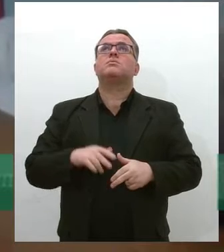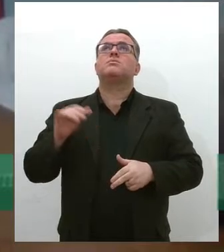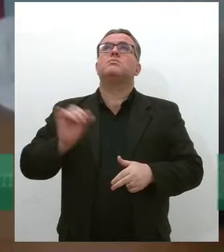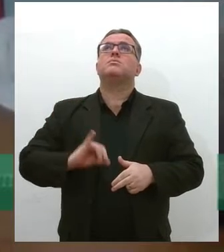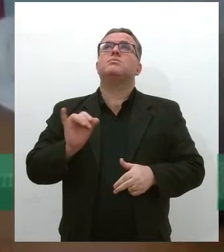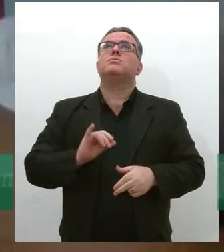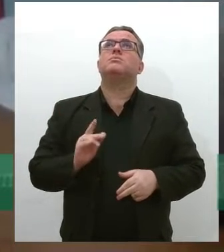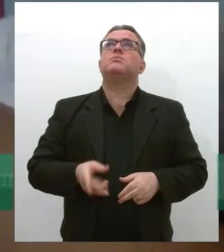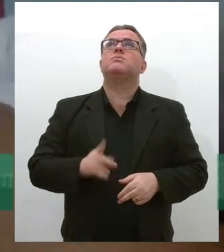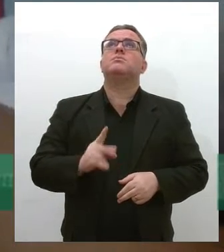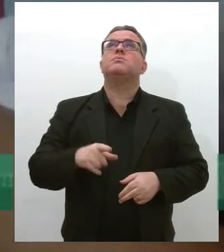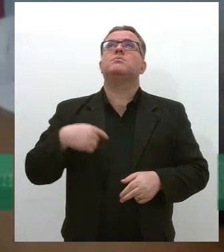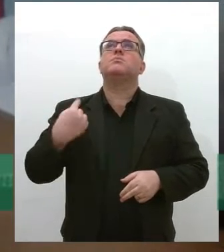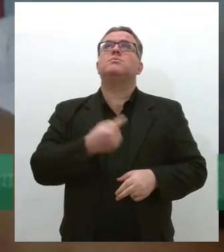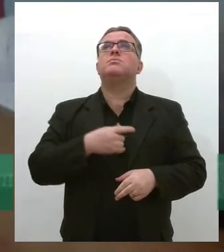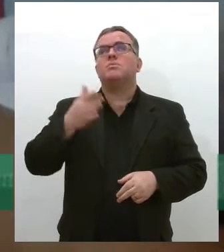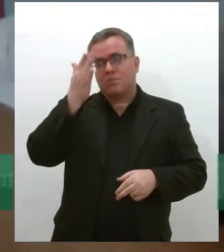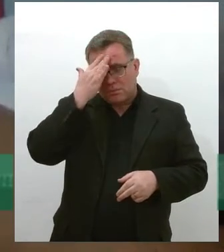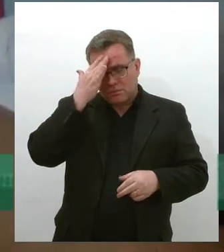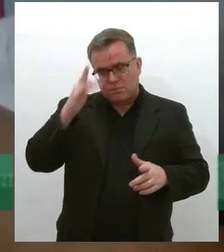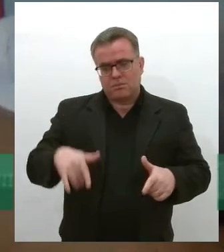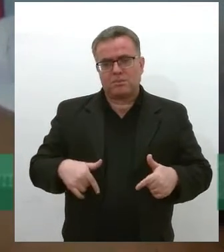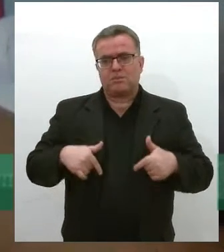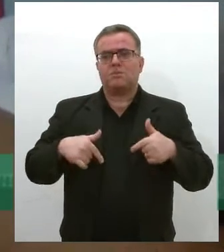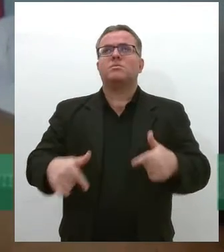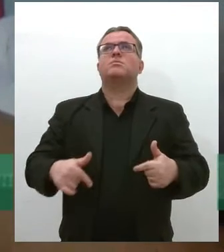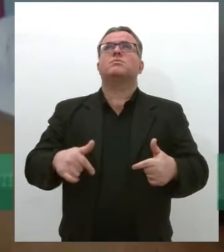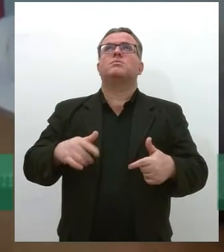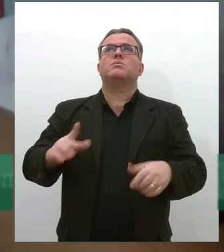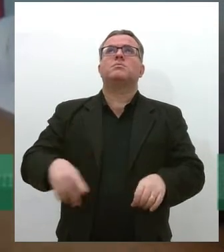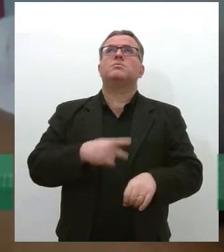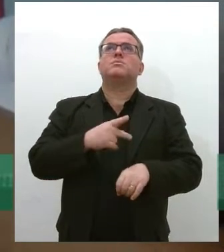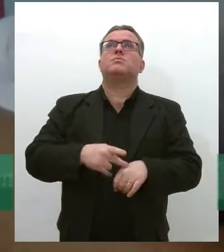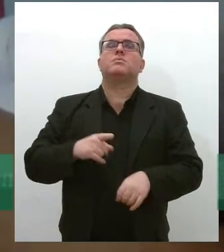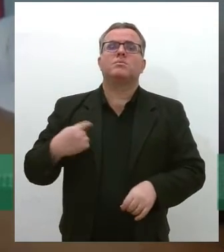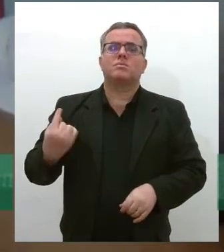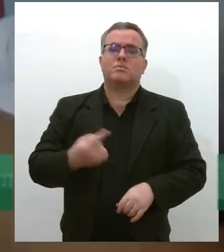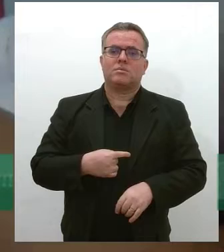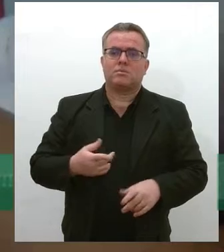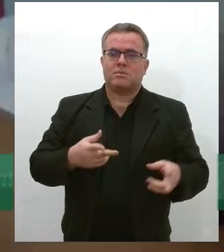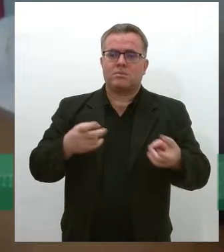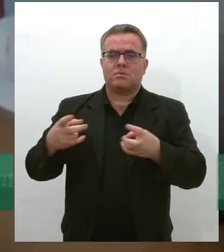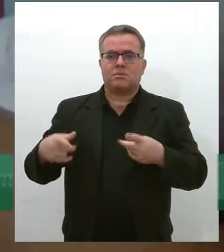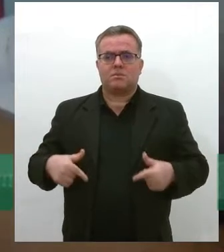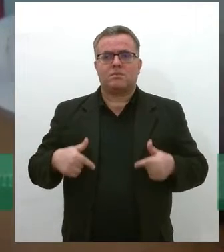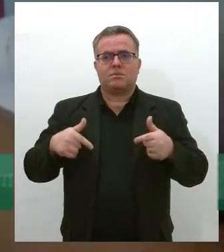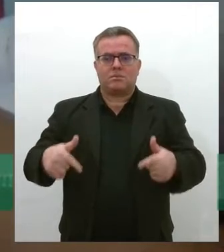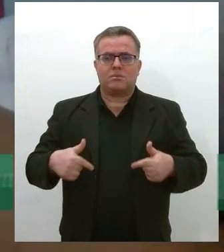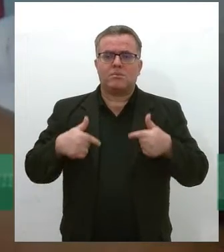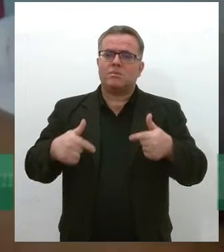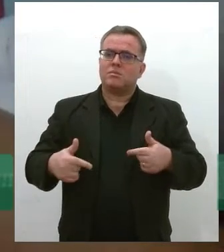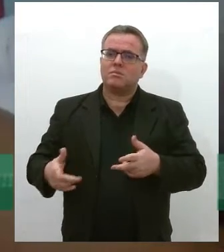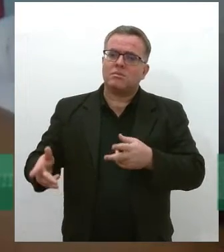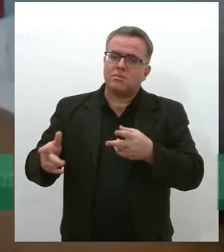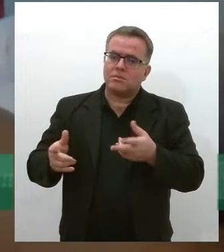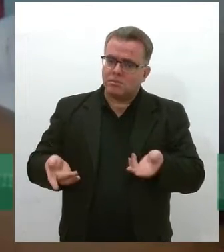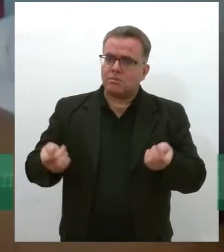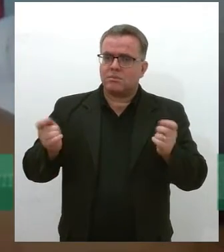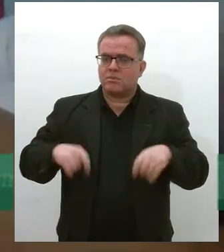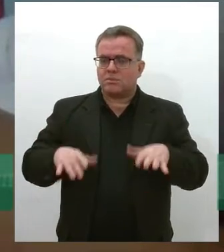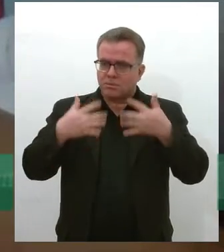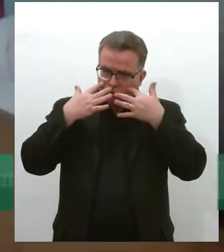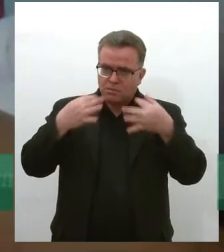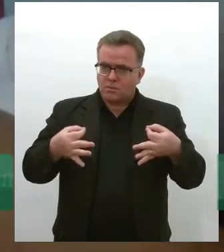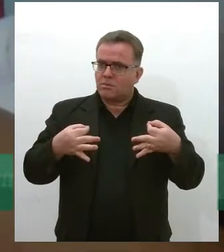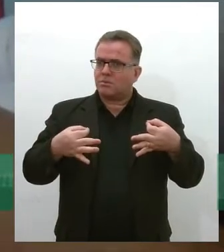gente compreender que nação é essa que vai surgir dessas lutas de independência, a gente sempre está atento para uma questão que, sim, tem que ser mais local, tem que ser